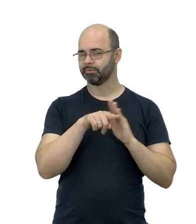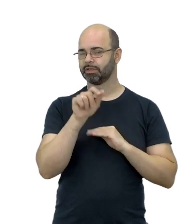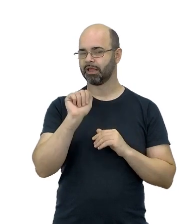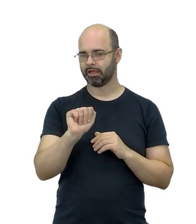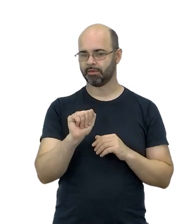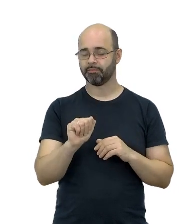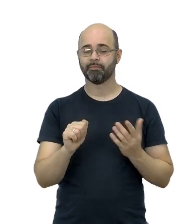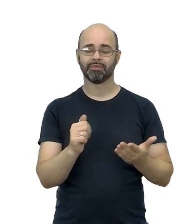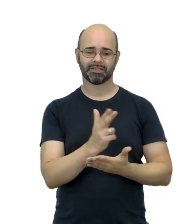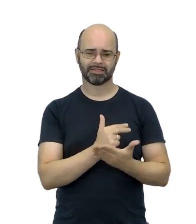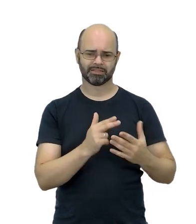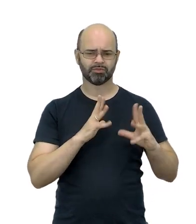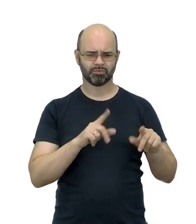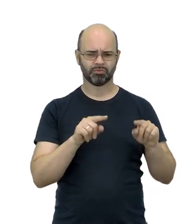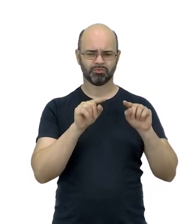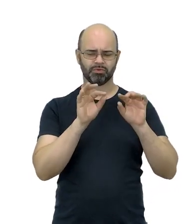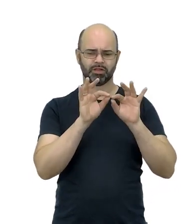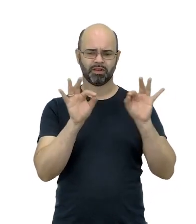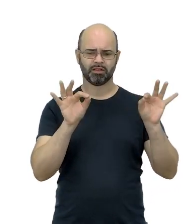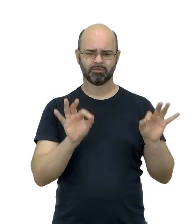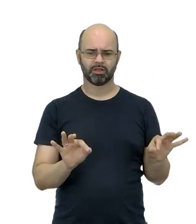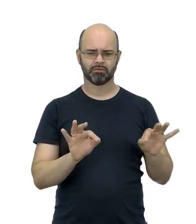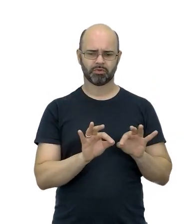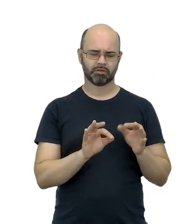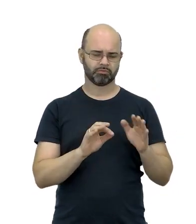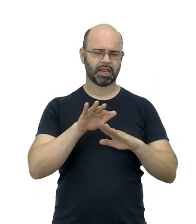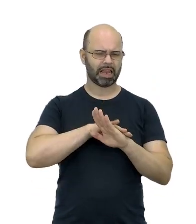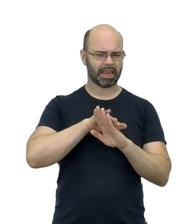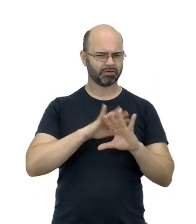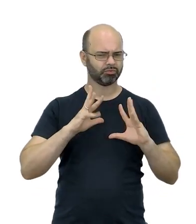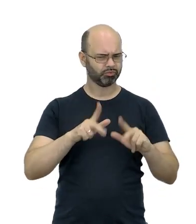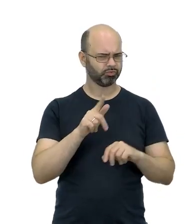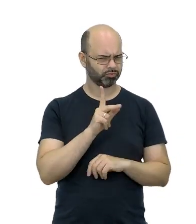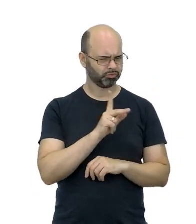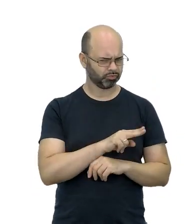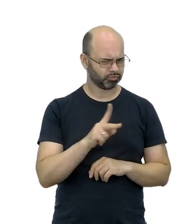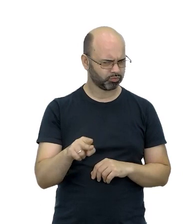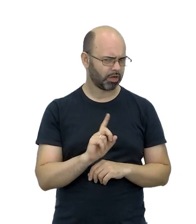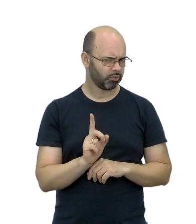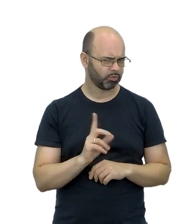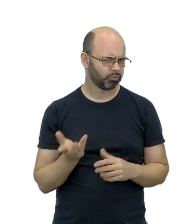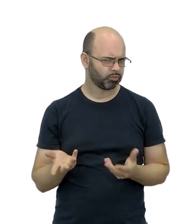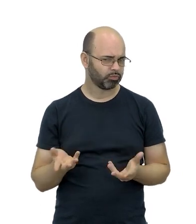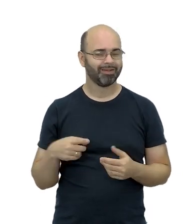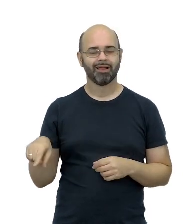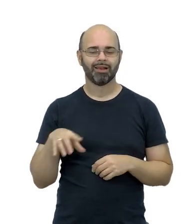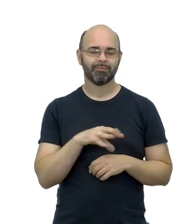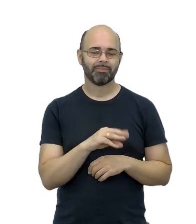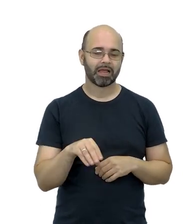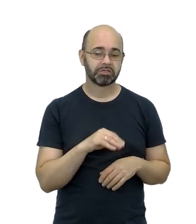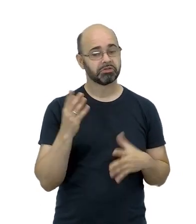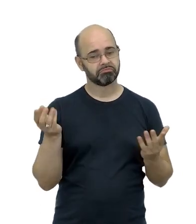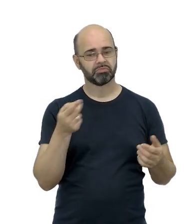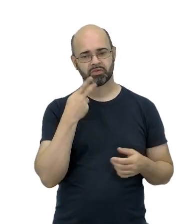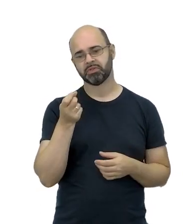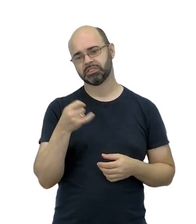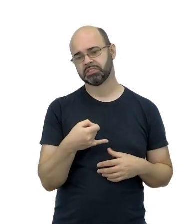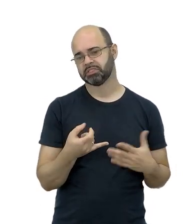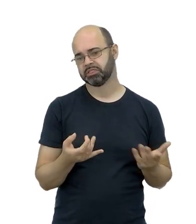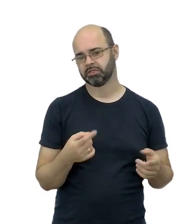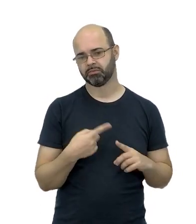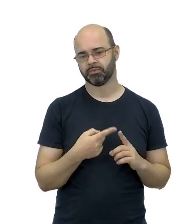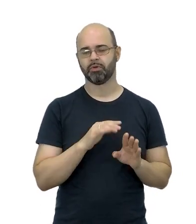têm o mesmo número de lados? E aí, nessa observação, nessa manipulação, eles provavelmente vão dizer sim, né? Todos têm